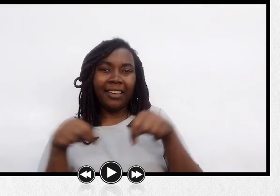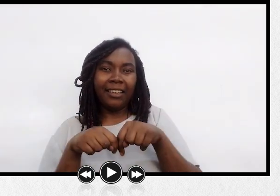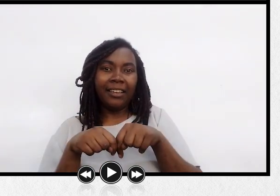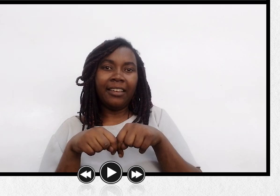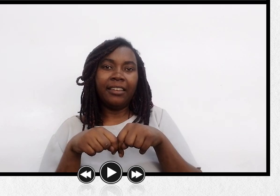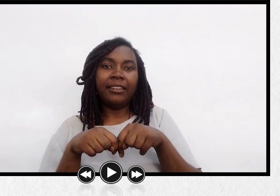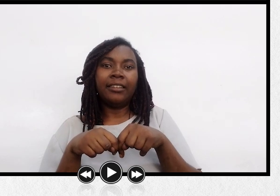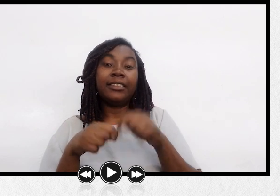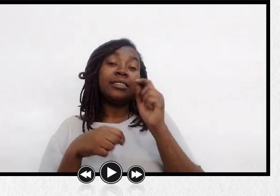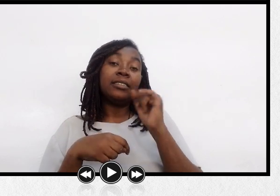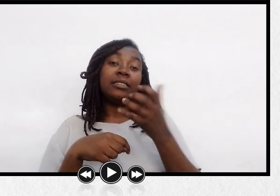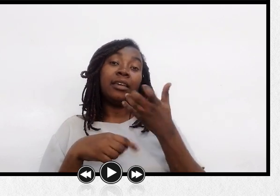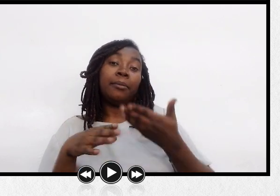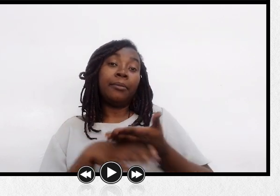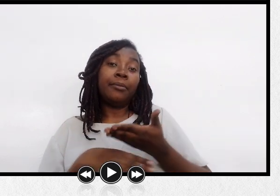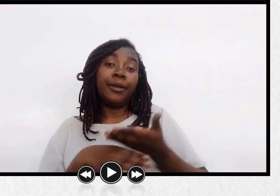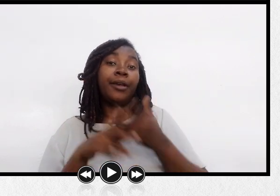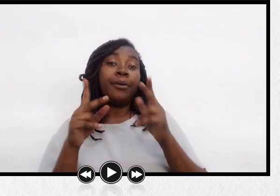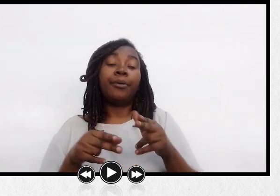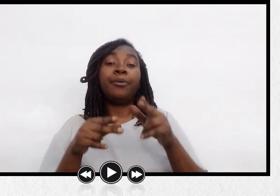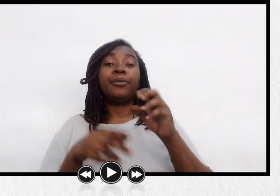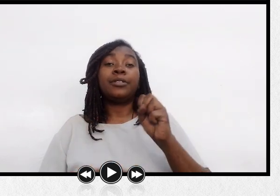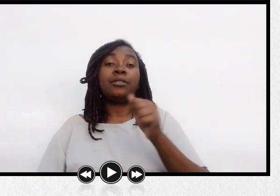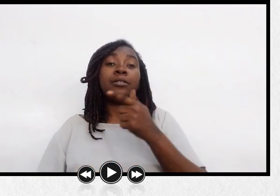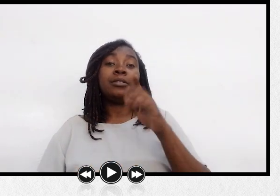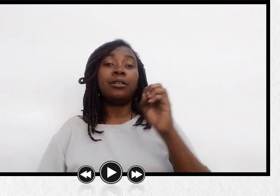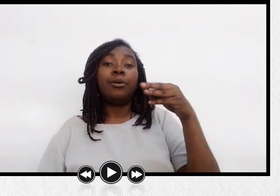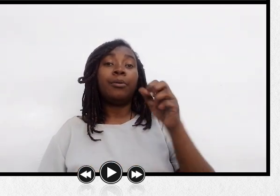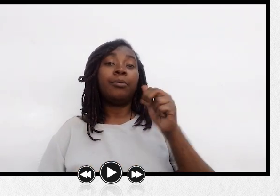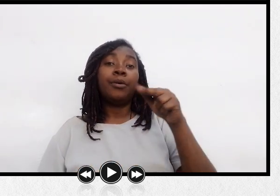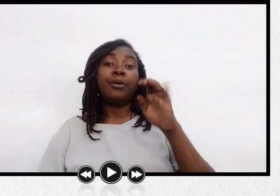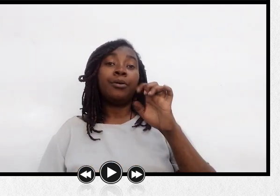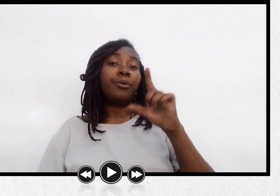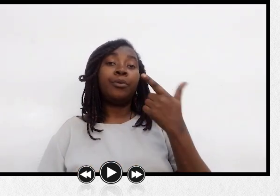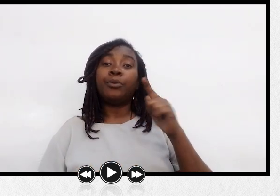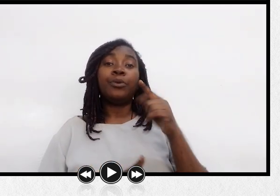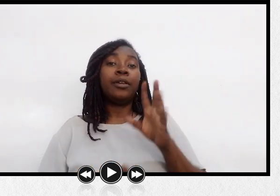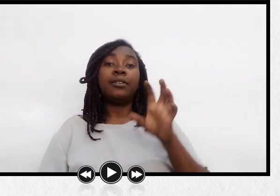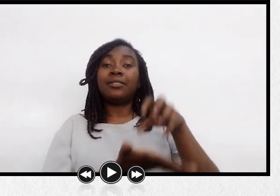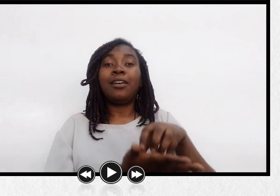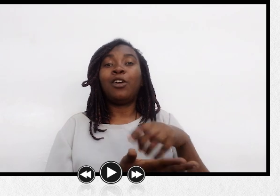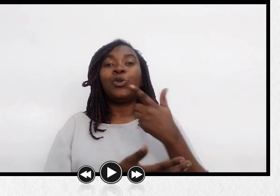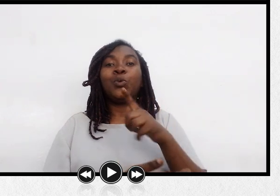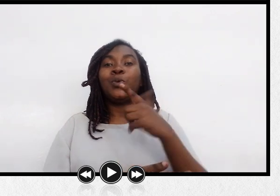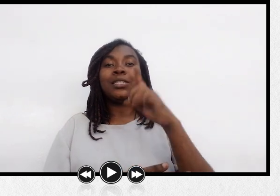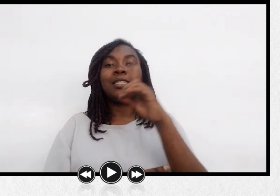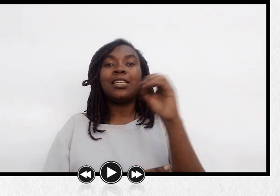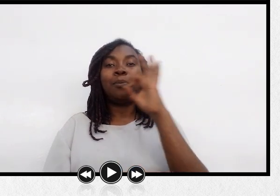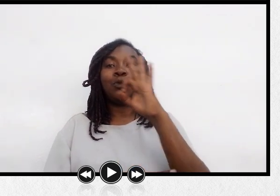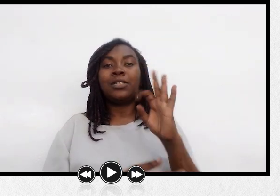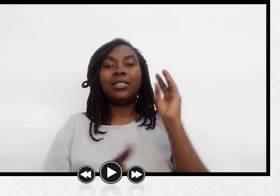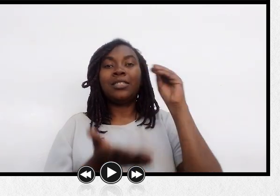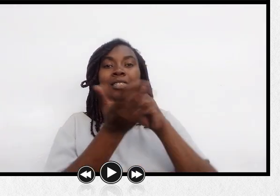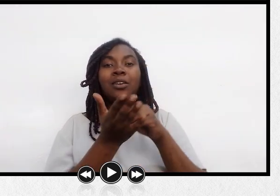então, se ele quer participar, que é o caso de São Manuel. São Manuel não tem a sede, ele não está 100% no